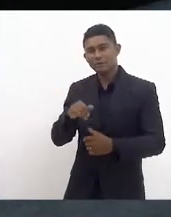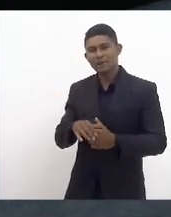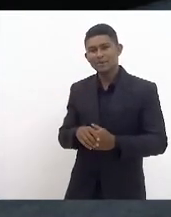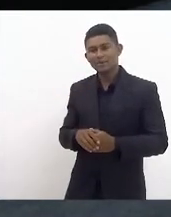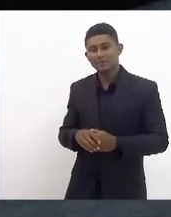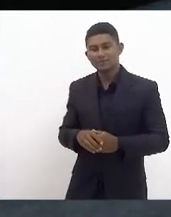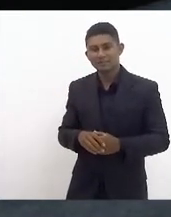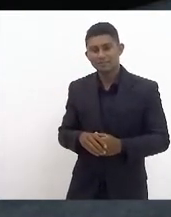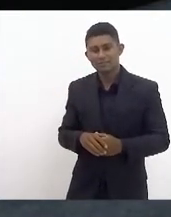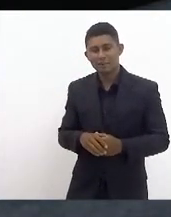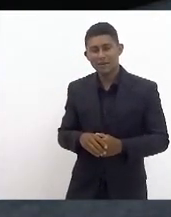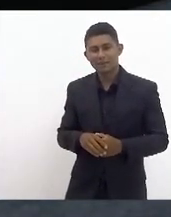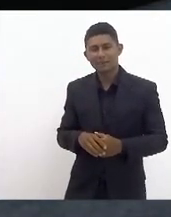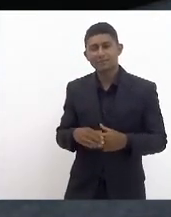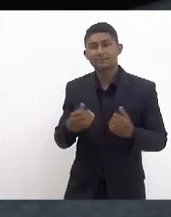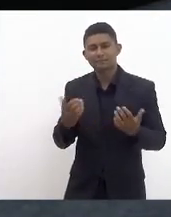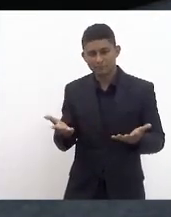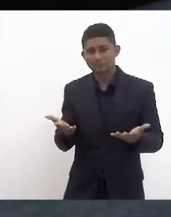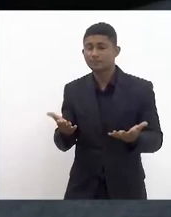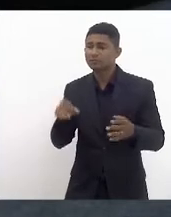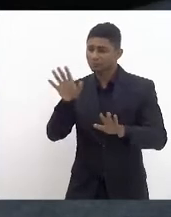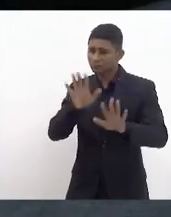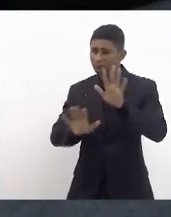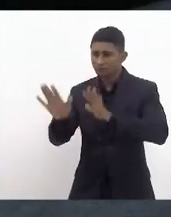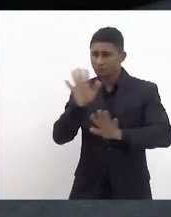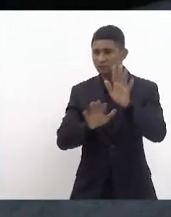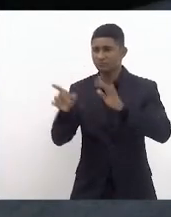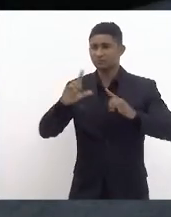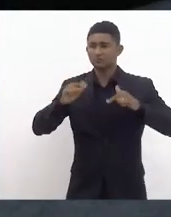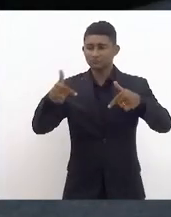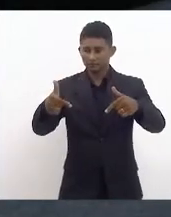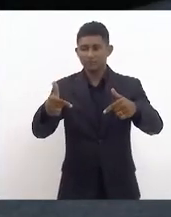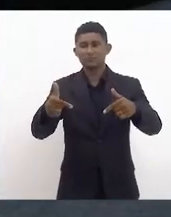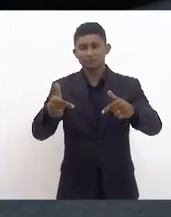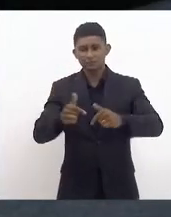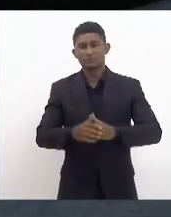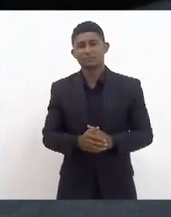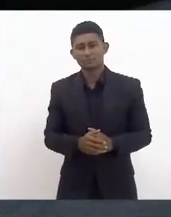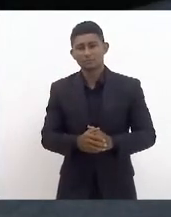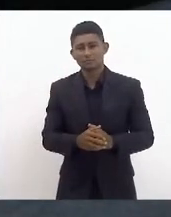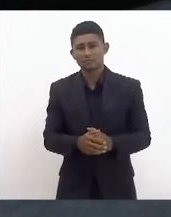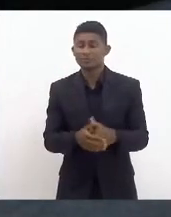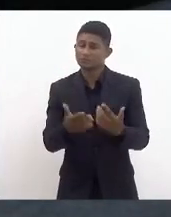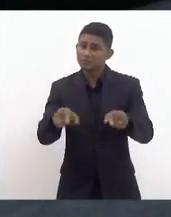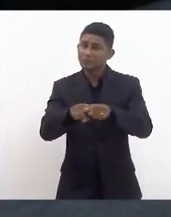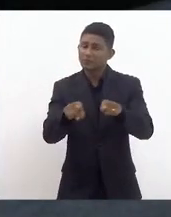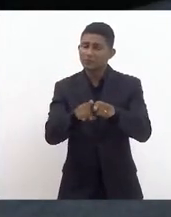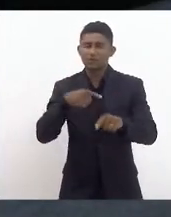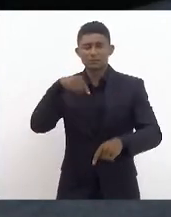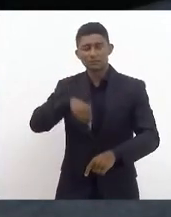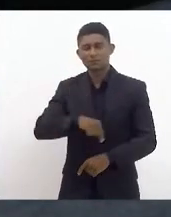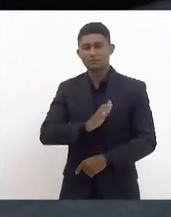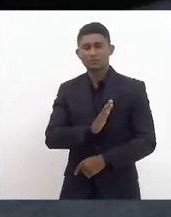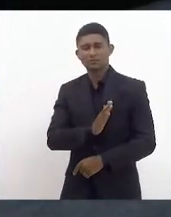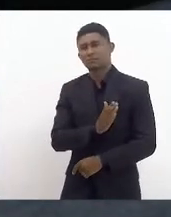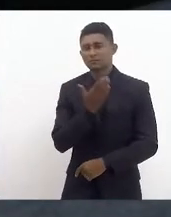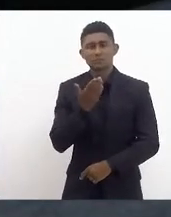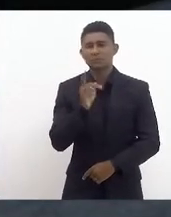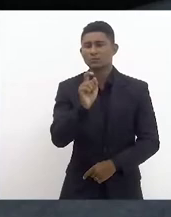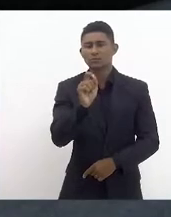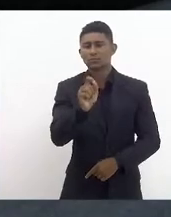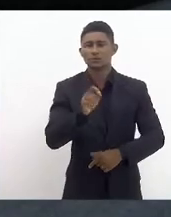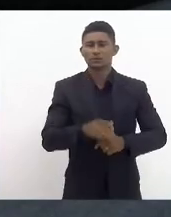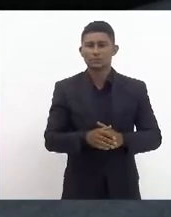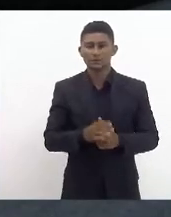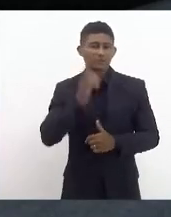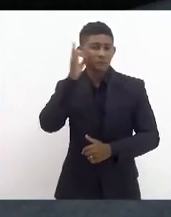do parlamento para que não tenha esse tipo de conduta. E quero repudiar também os outros deputados, que